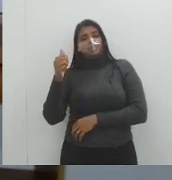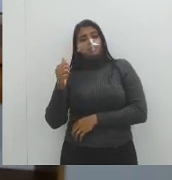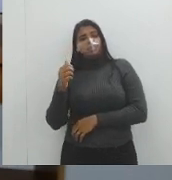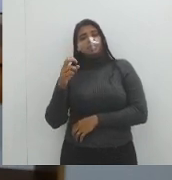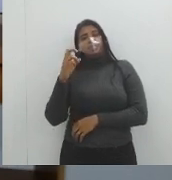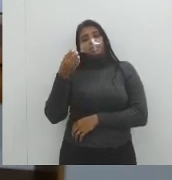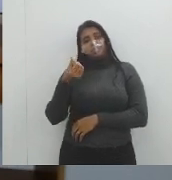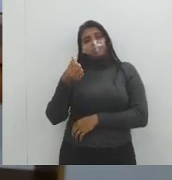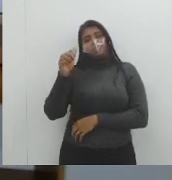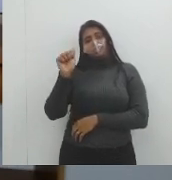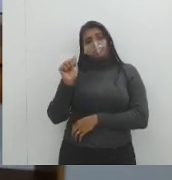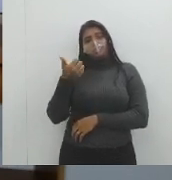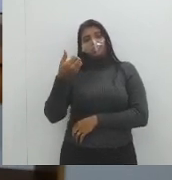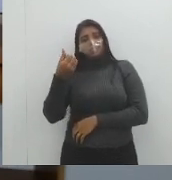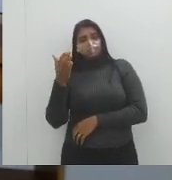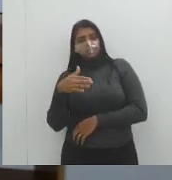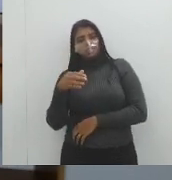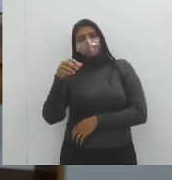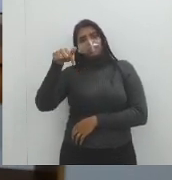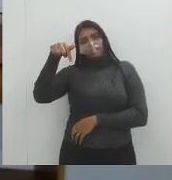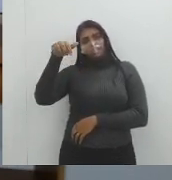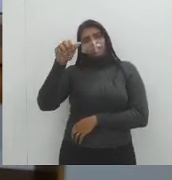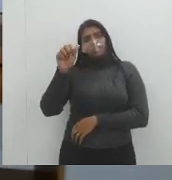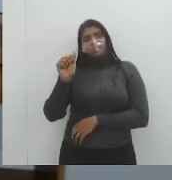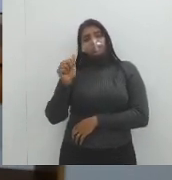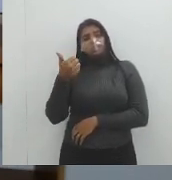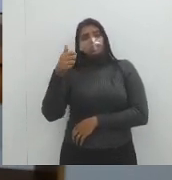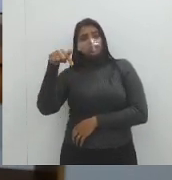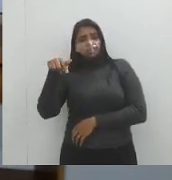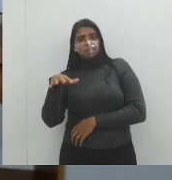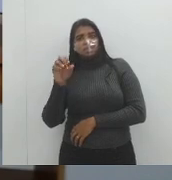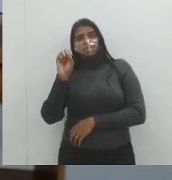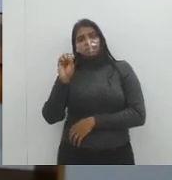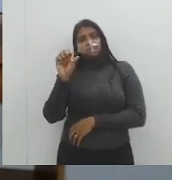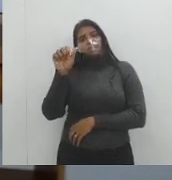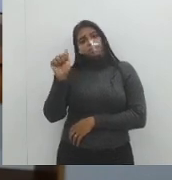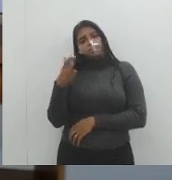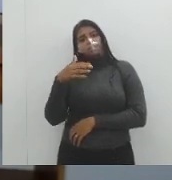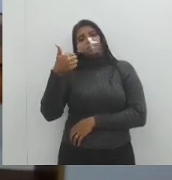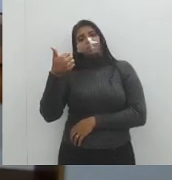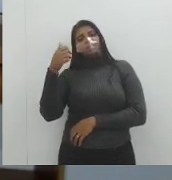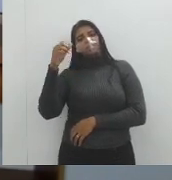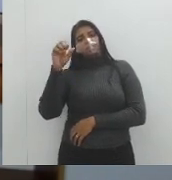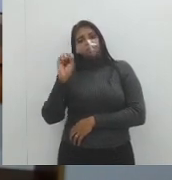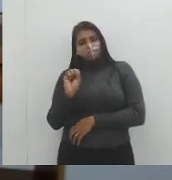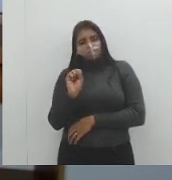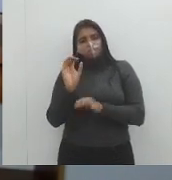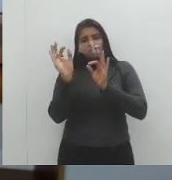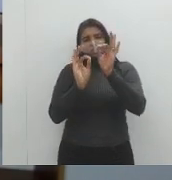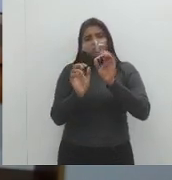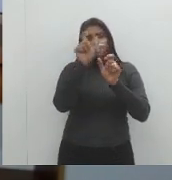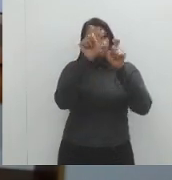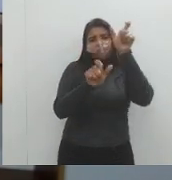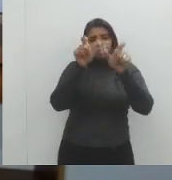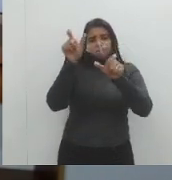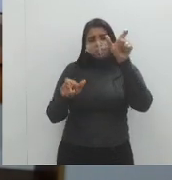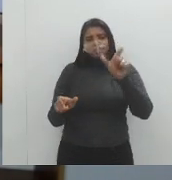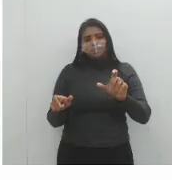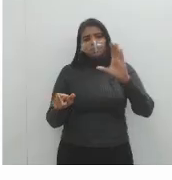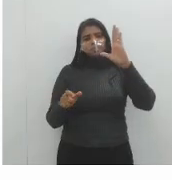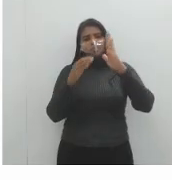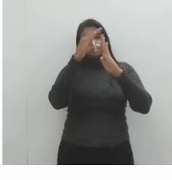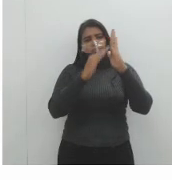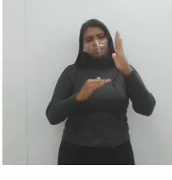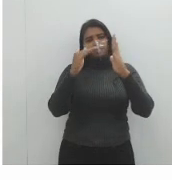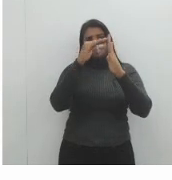6A, 16, 7A, 17 e 8A, 18. Então, essas são as